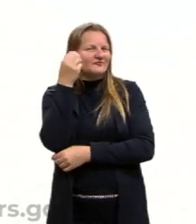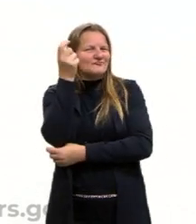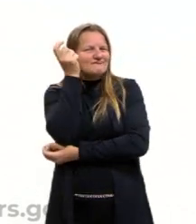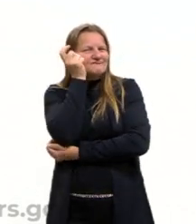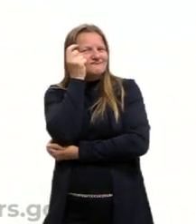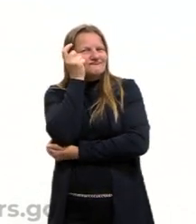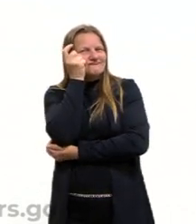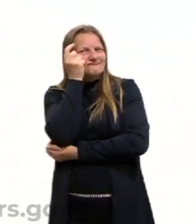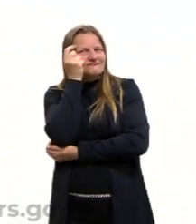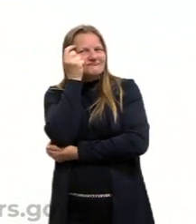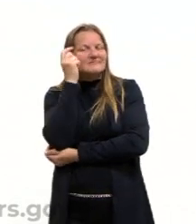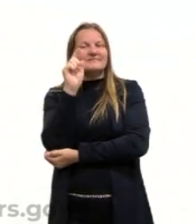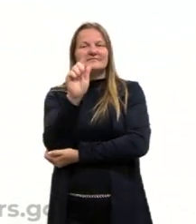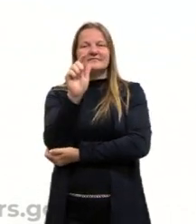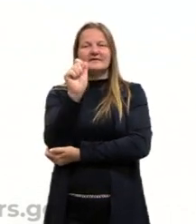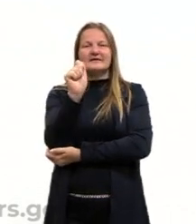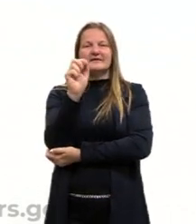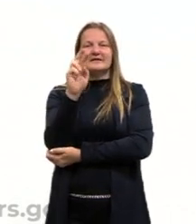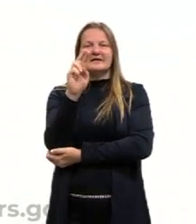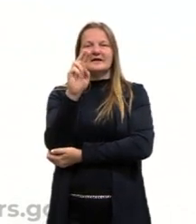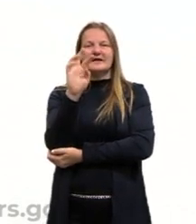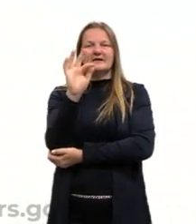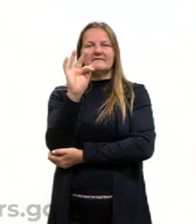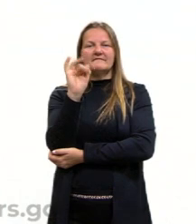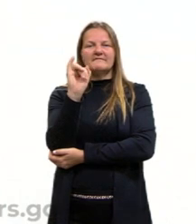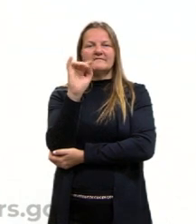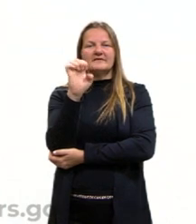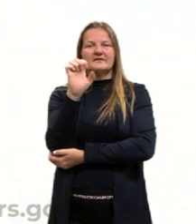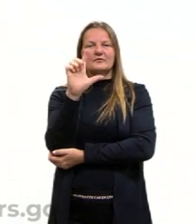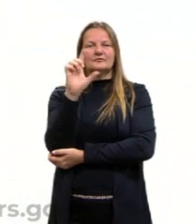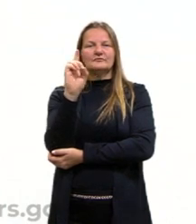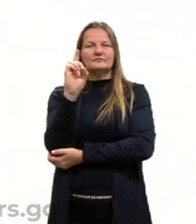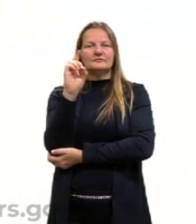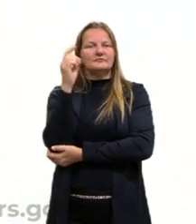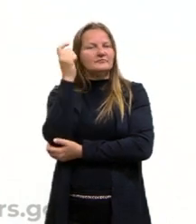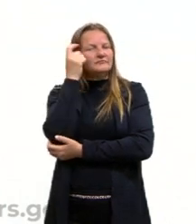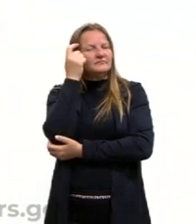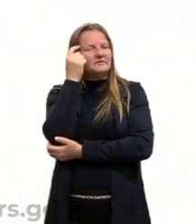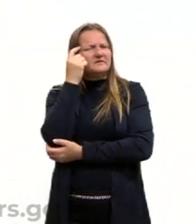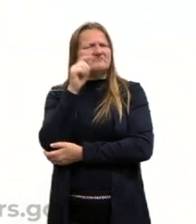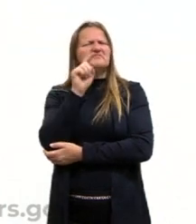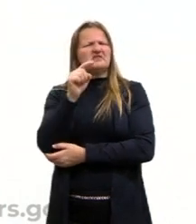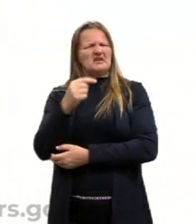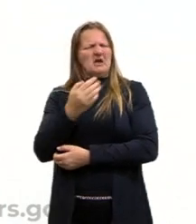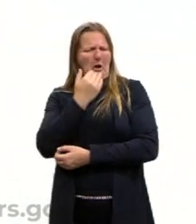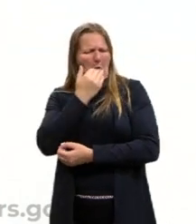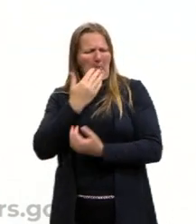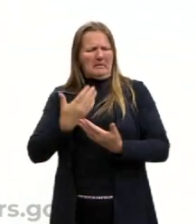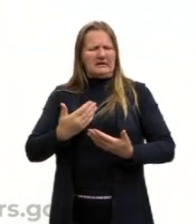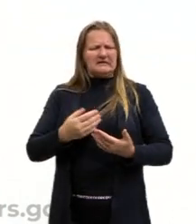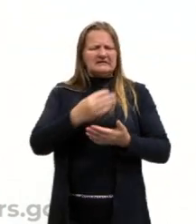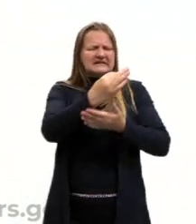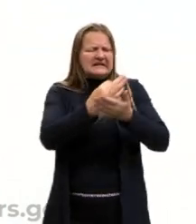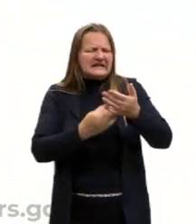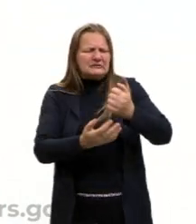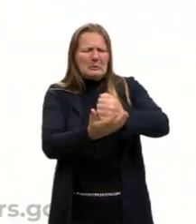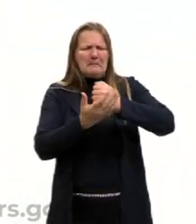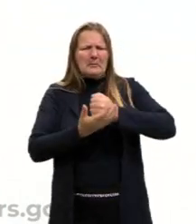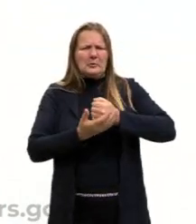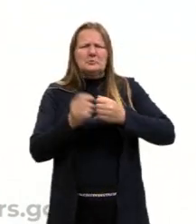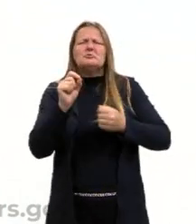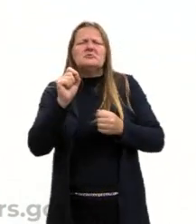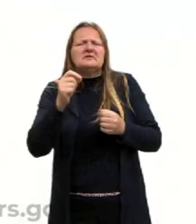que texto de apoio é de comer? Né, o que é esse texto de apoio? O que são esses